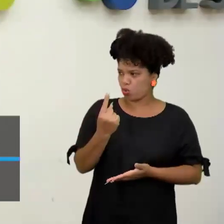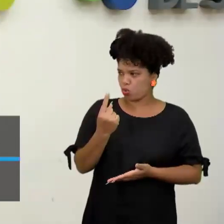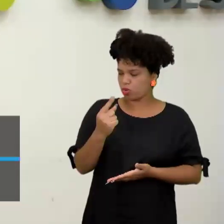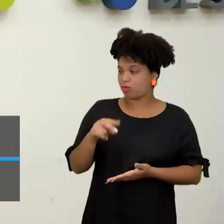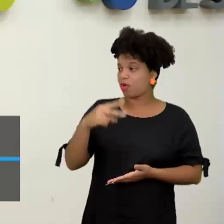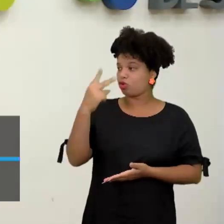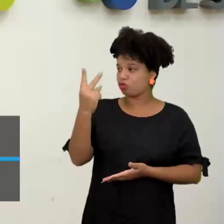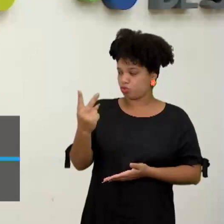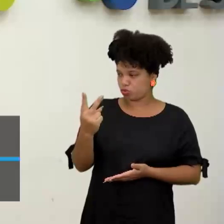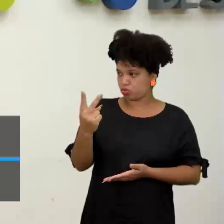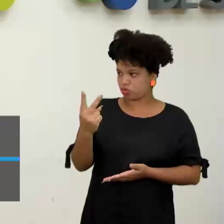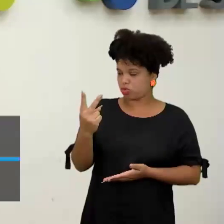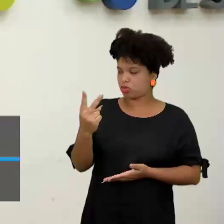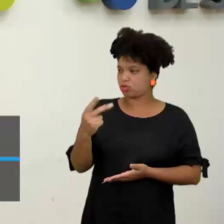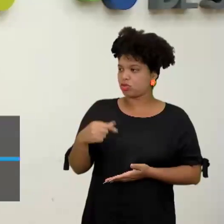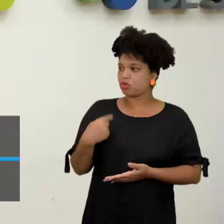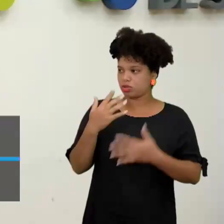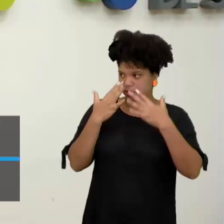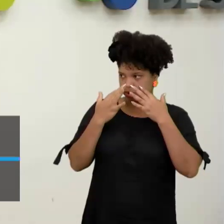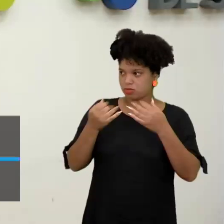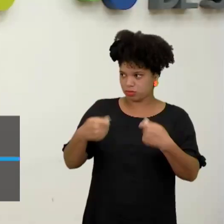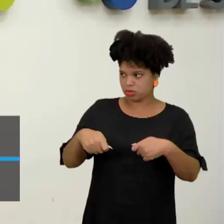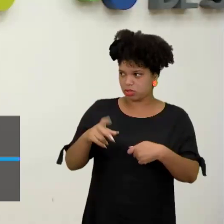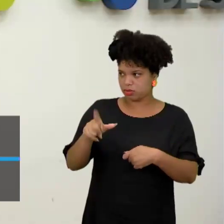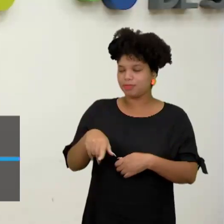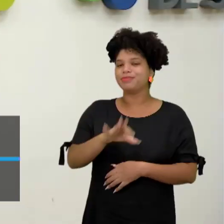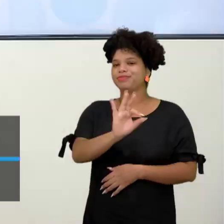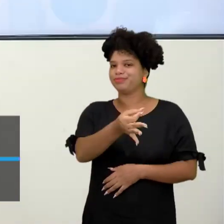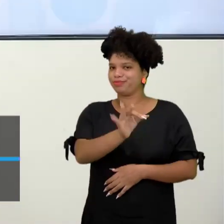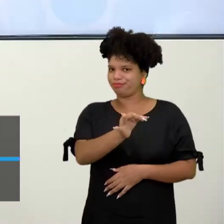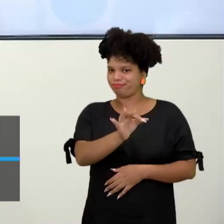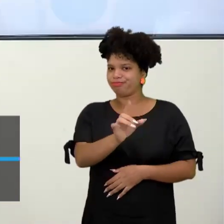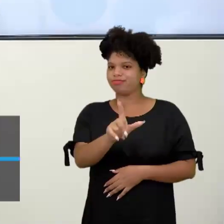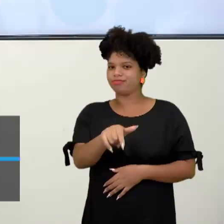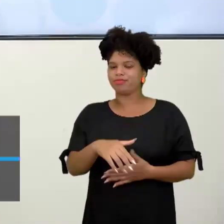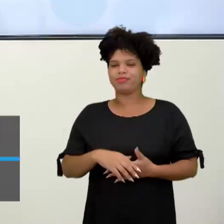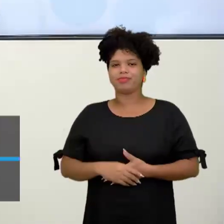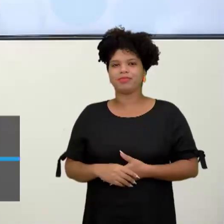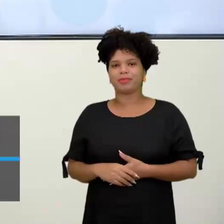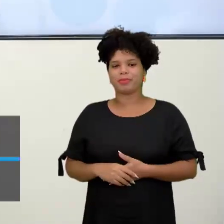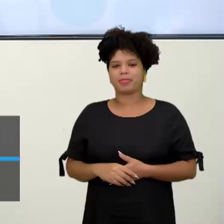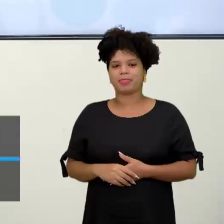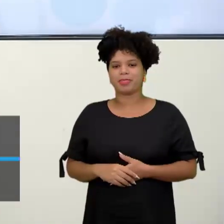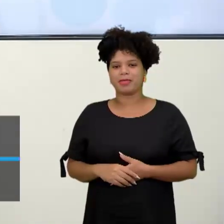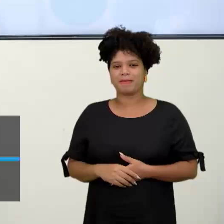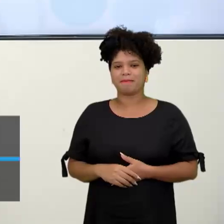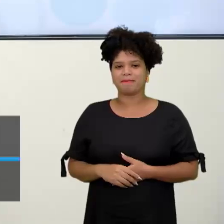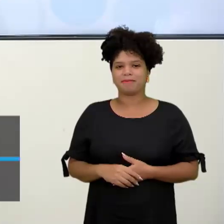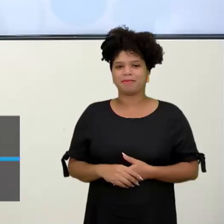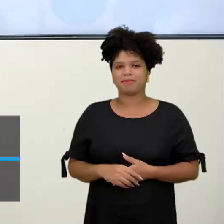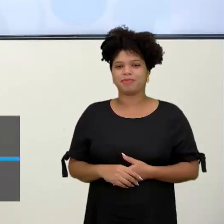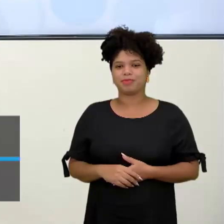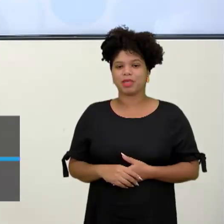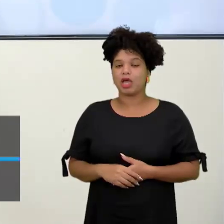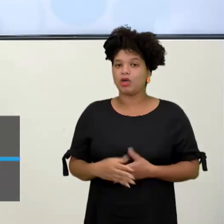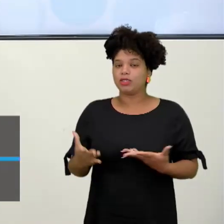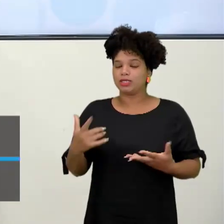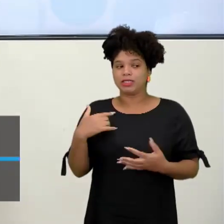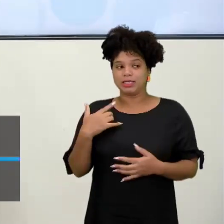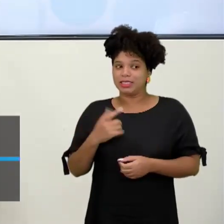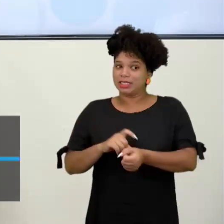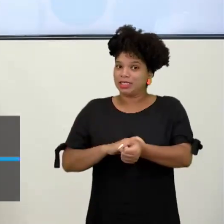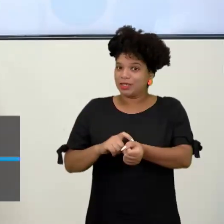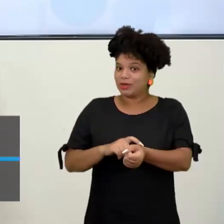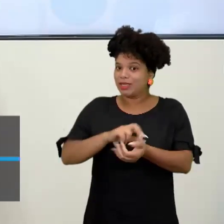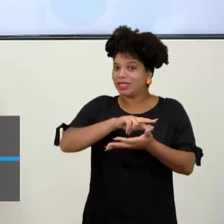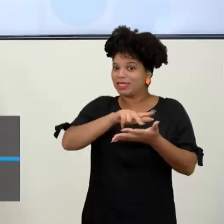parte 2 e que a gente tem que ficar bem ligado. Bem ligado. E aí eu vou falar que eu tô tensa nessa aula, porque além de ser